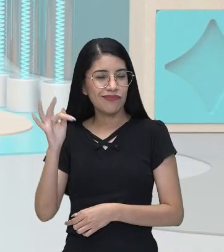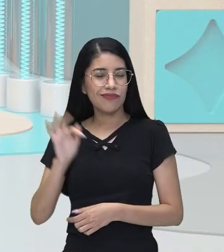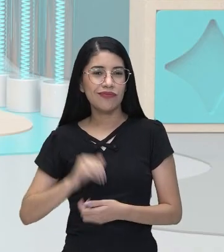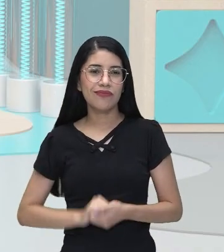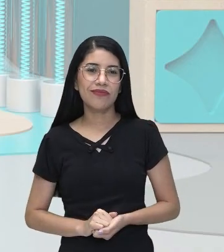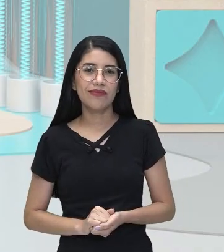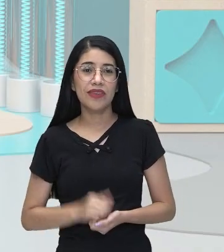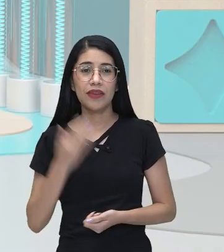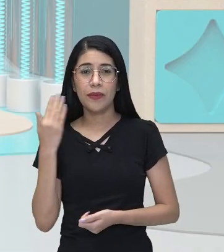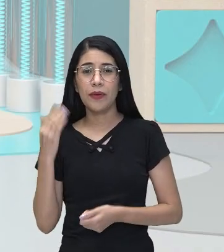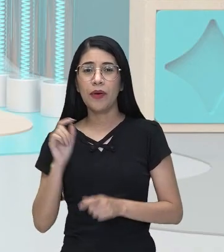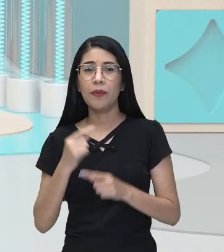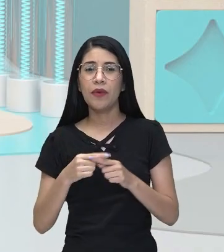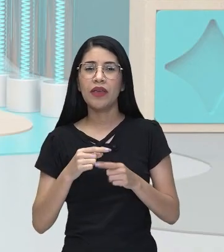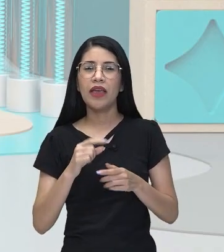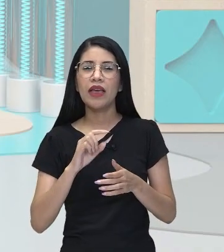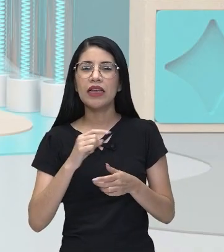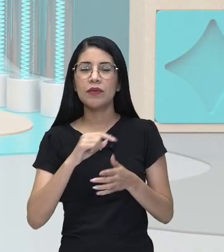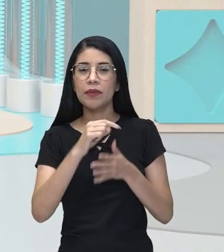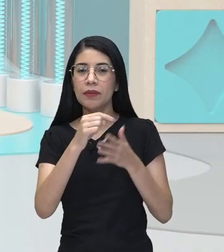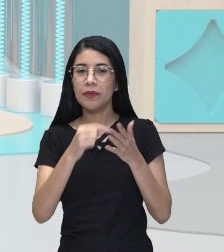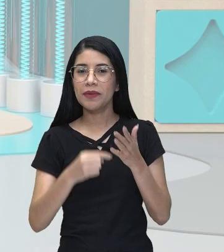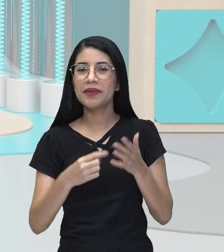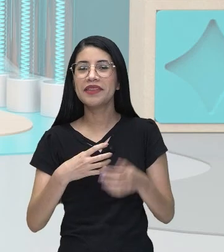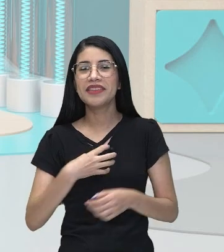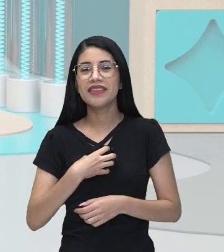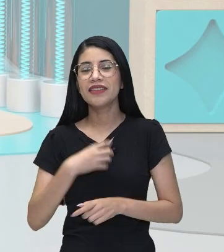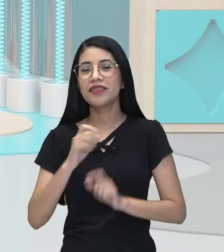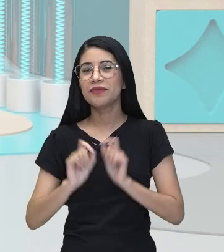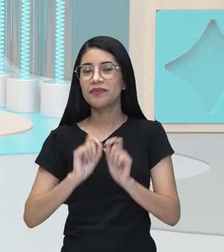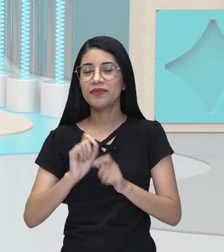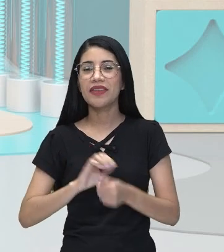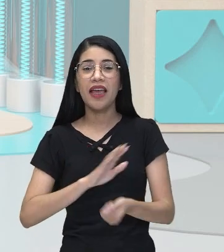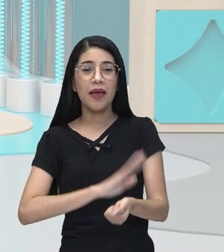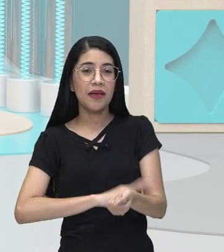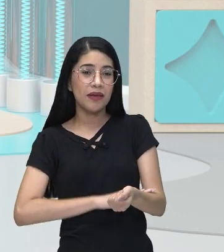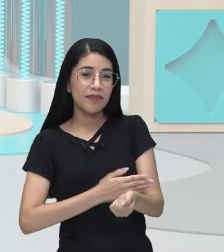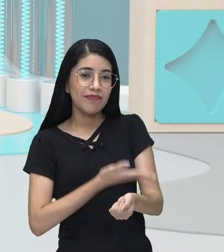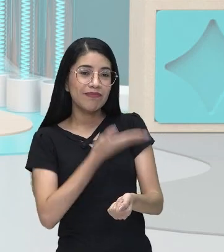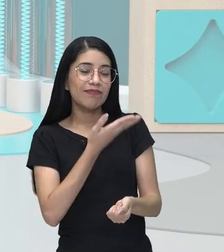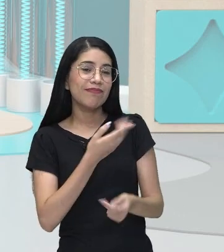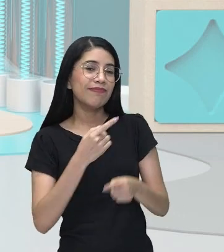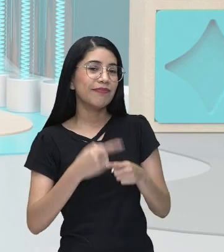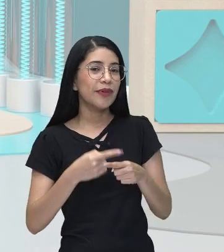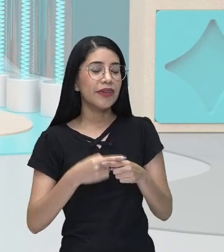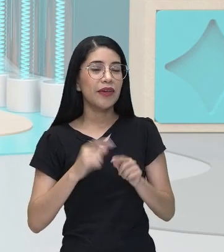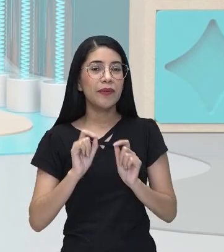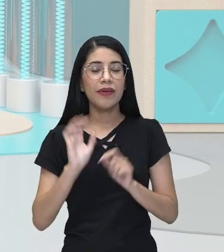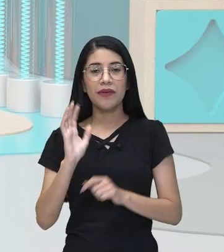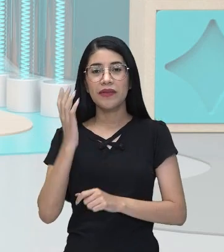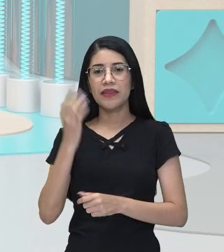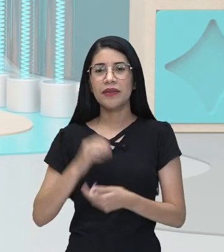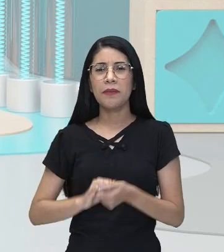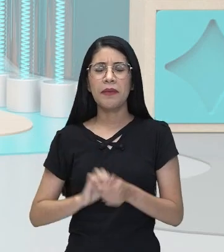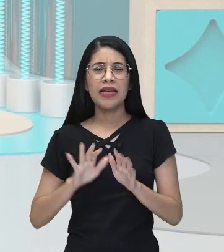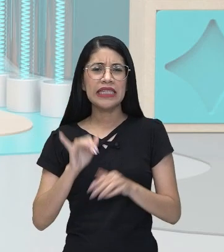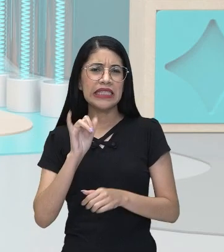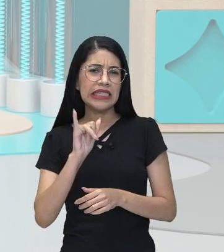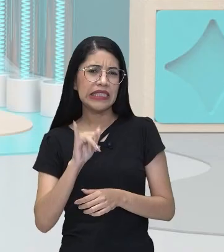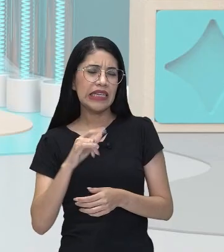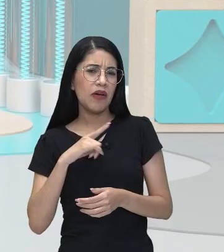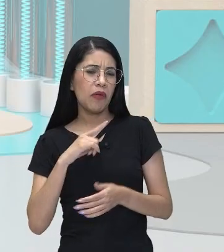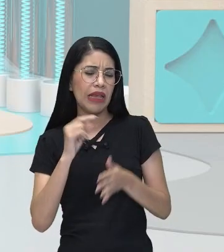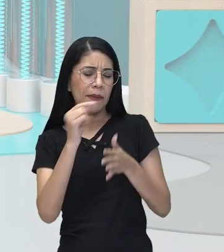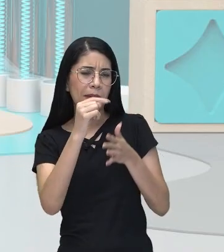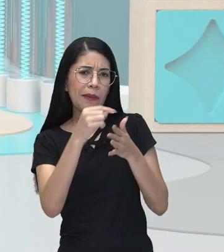ó, né? Certos sintomas, né, comuns da elevação da pressão arterial. Veja bem, gente. Professor, se eu tiver um desses aí, já